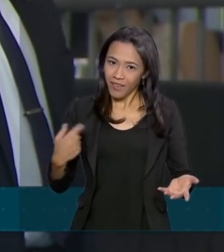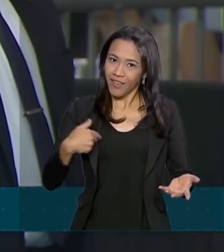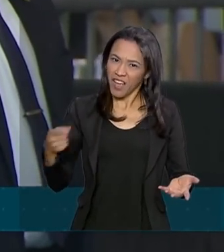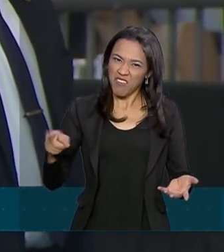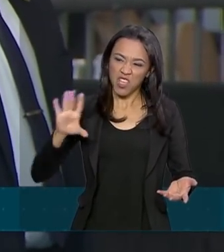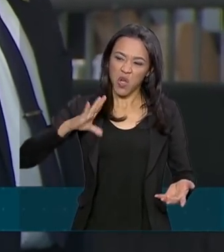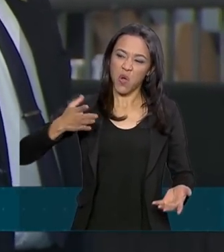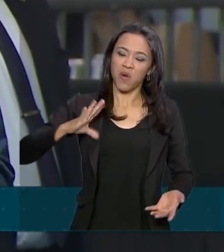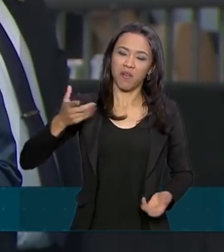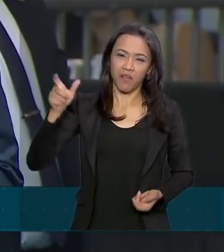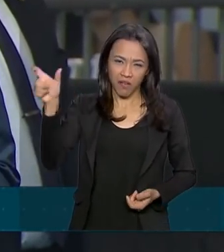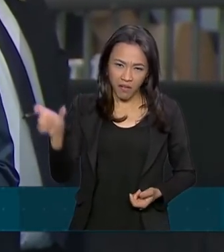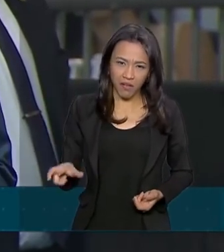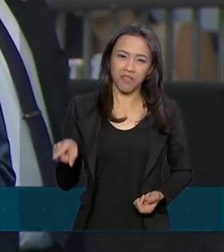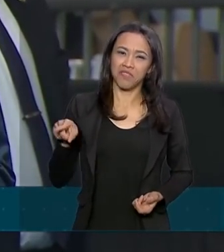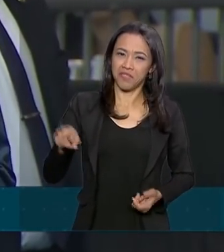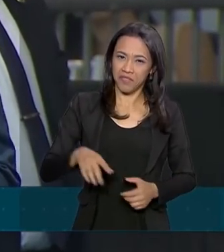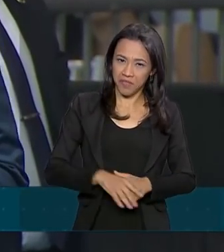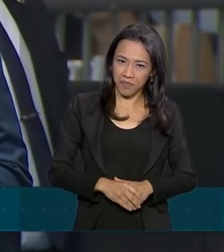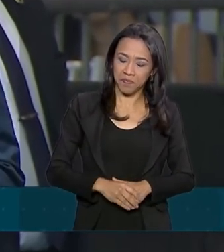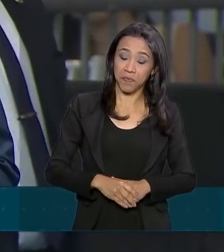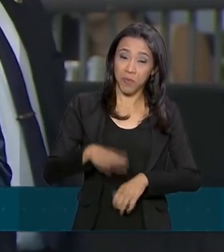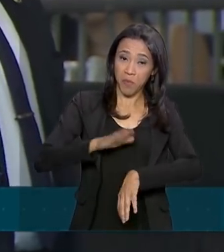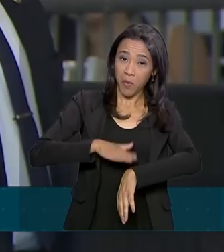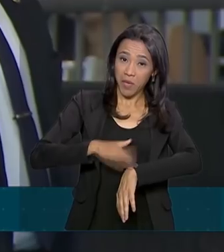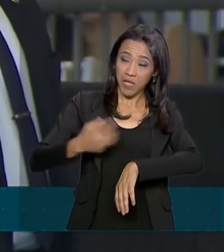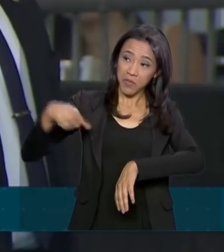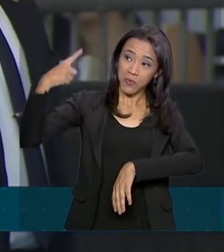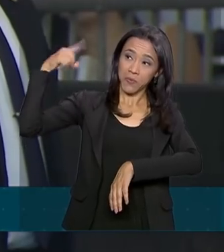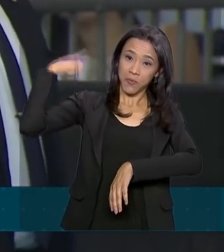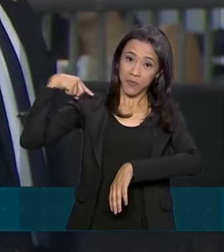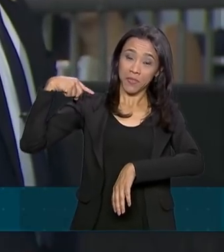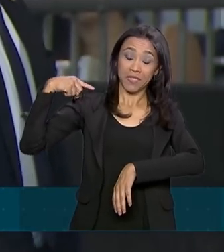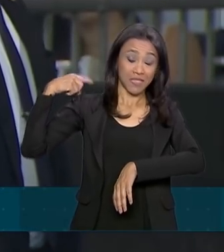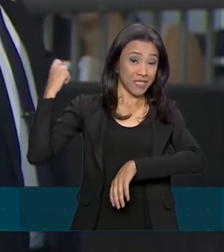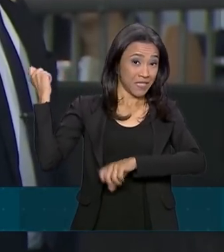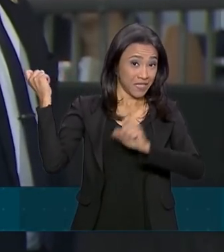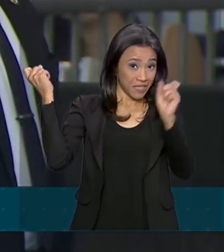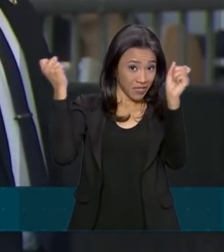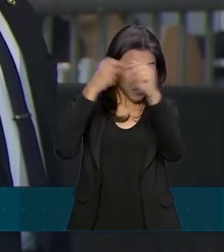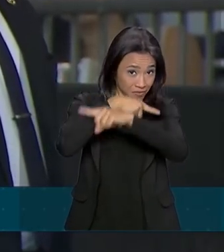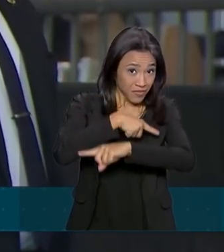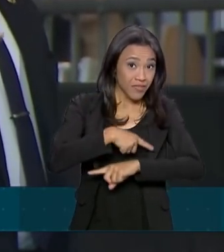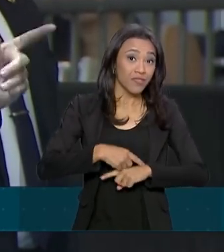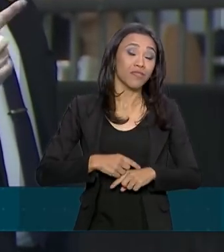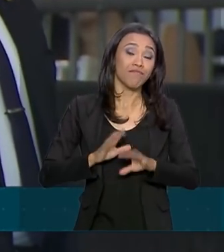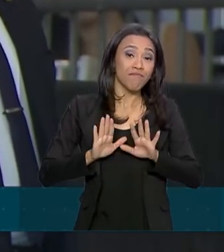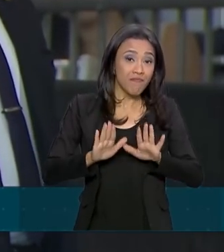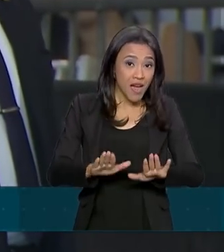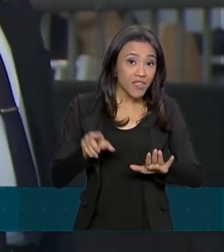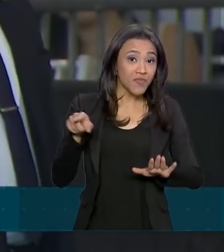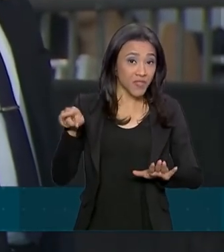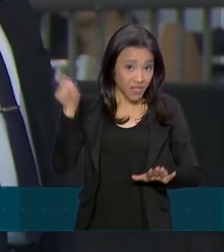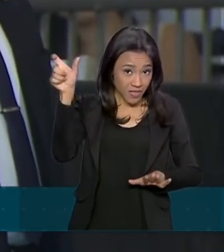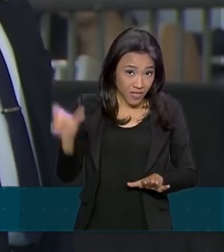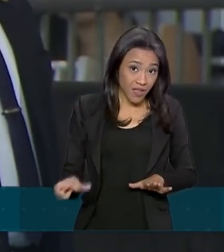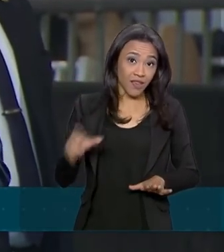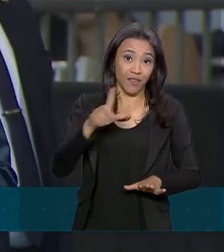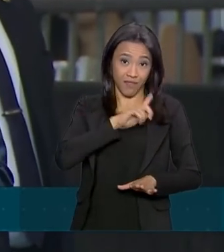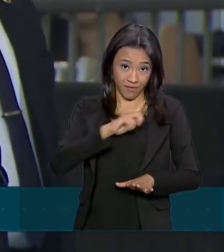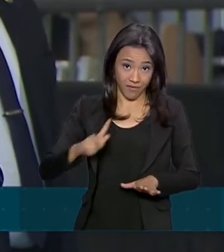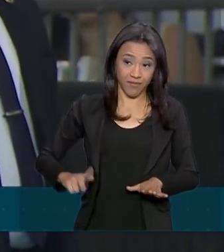muito corajoso, momentos completamente adversos, mas você, Caiado, meu